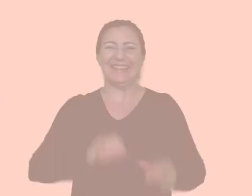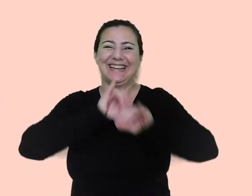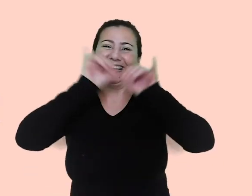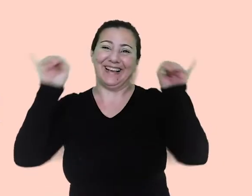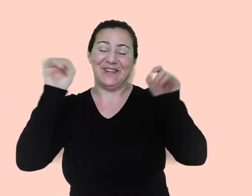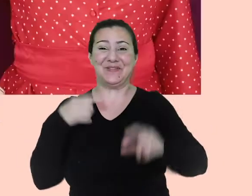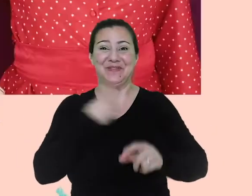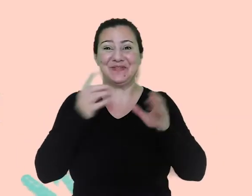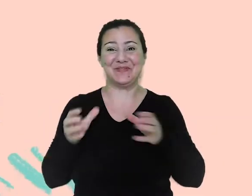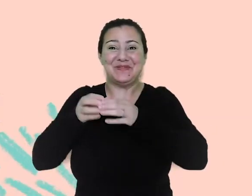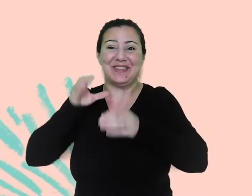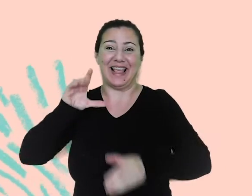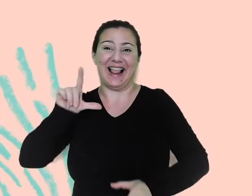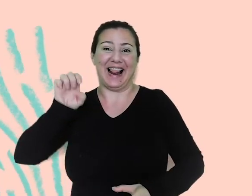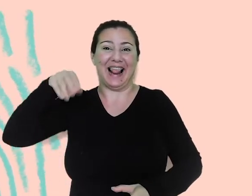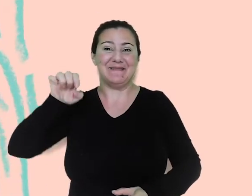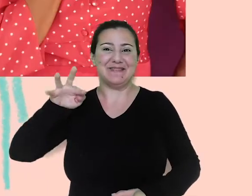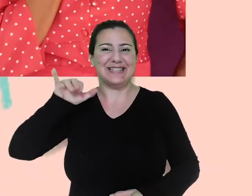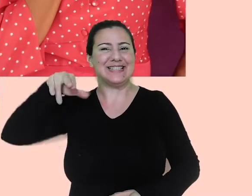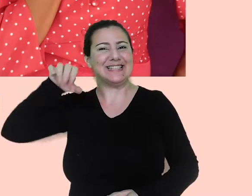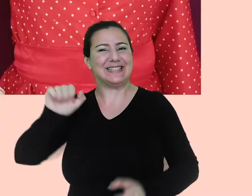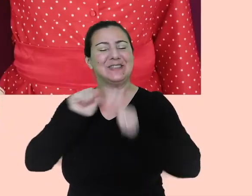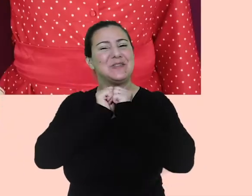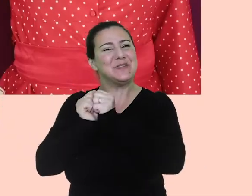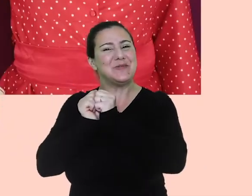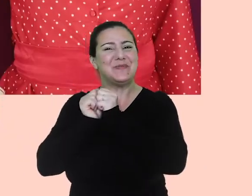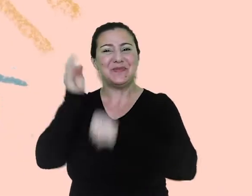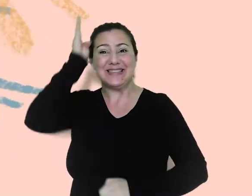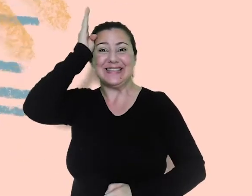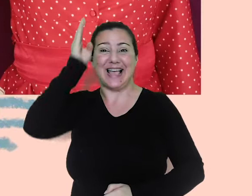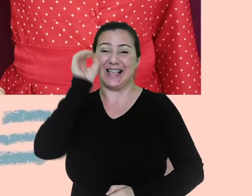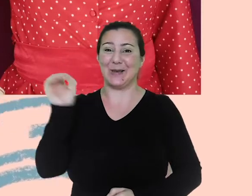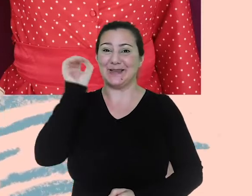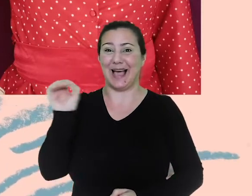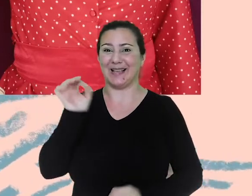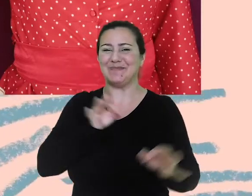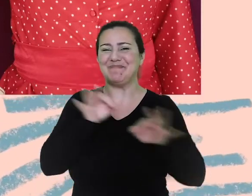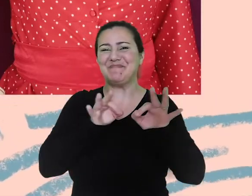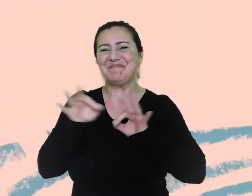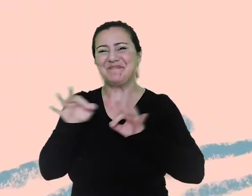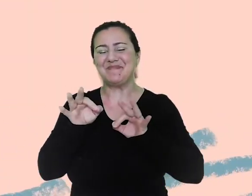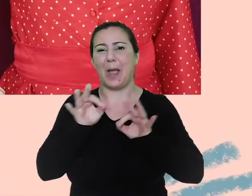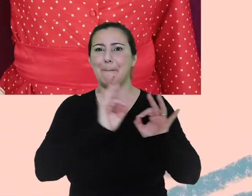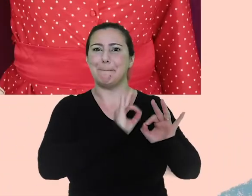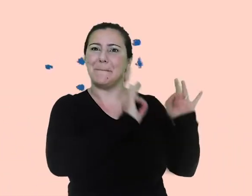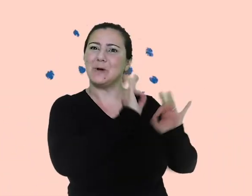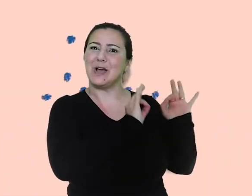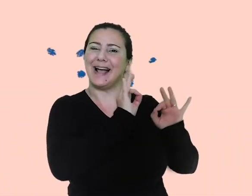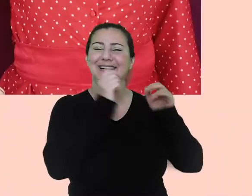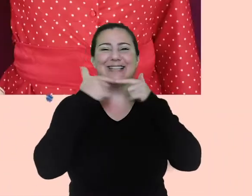o Olá nós somos da Cia clementine e junto com o Sesc Osasco preparamos a